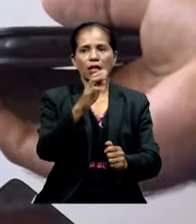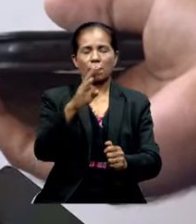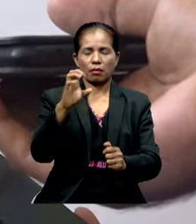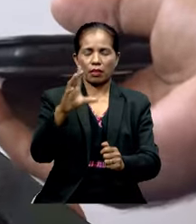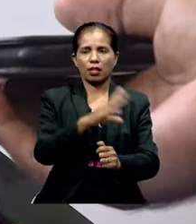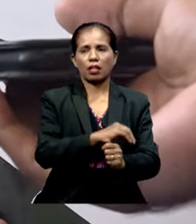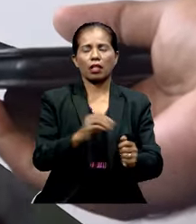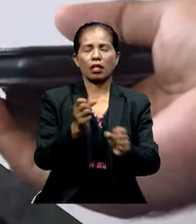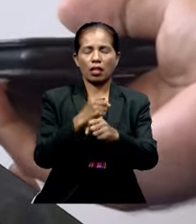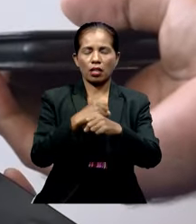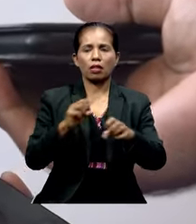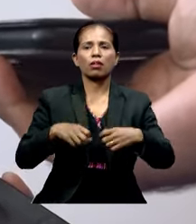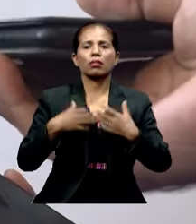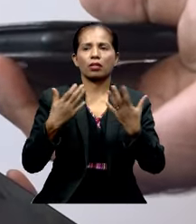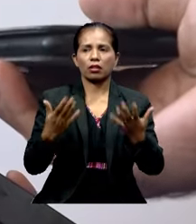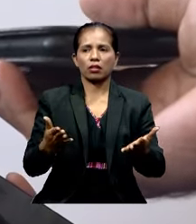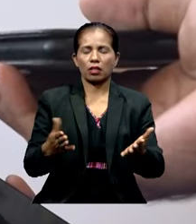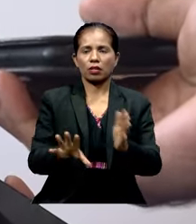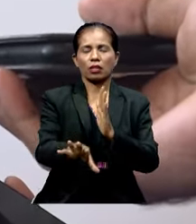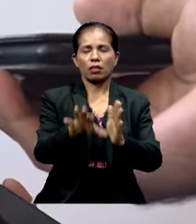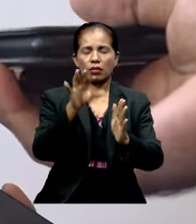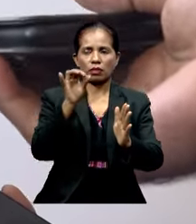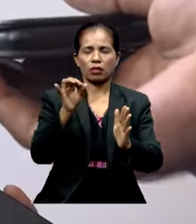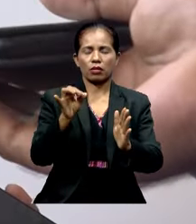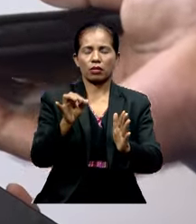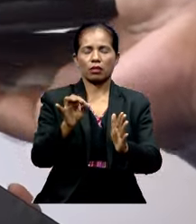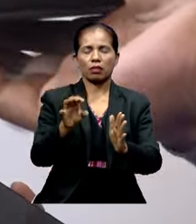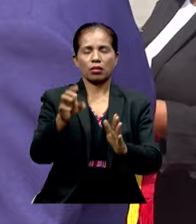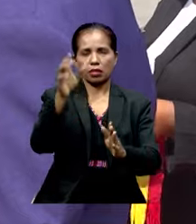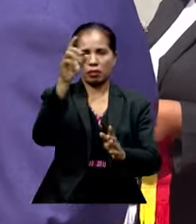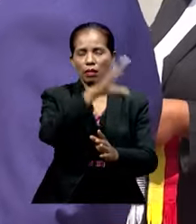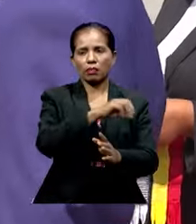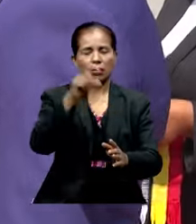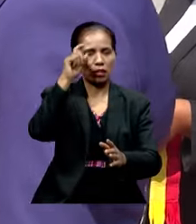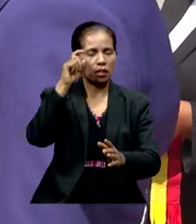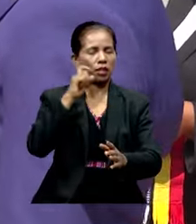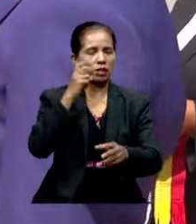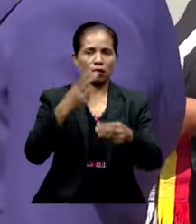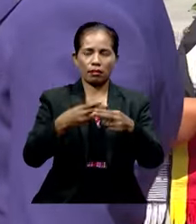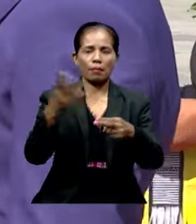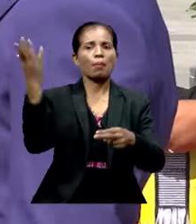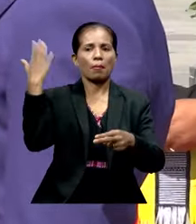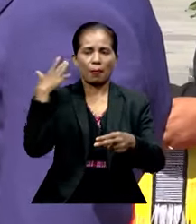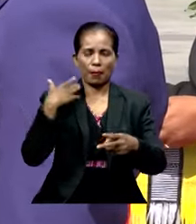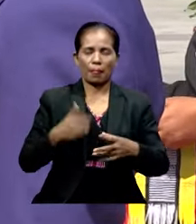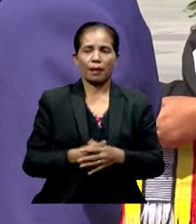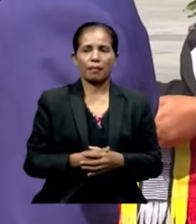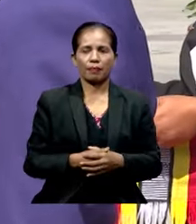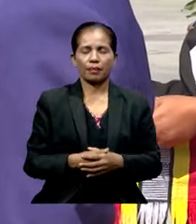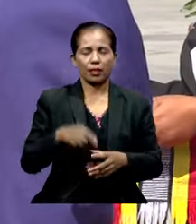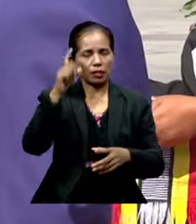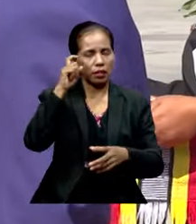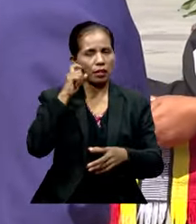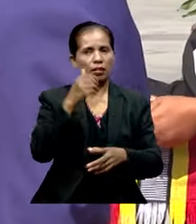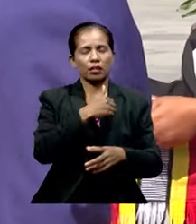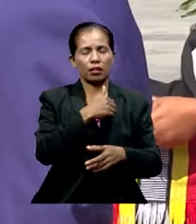a estratégia, o Ensá, Foti e a Bonana Linara. O look que temos já, quando o Mombolsonaro será